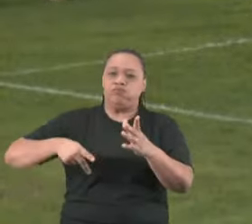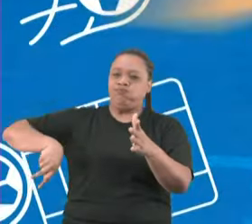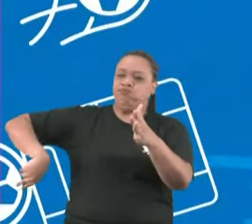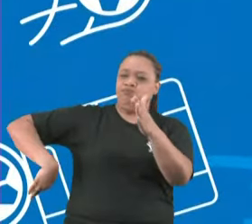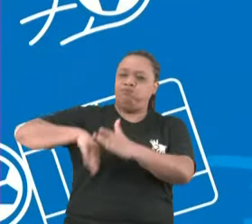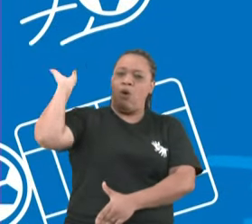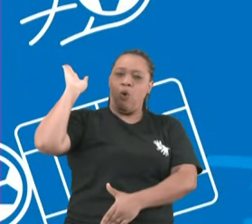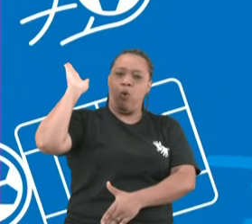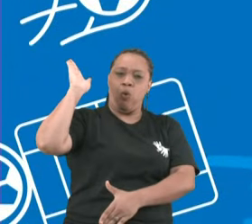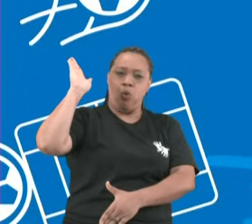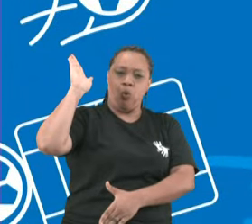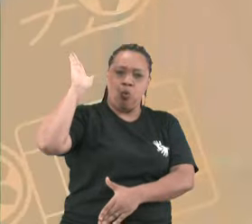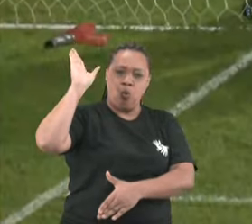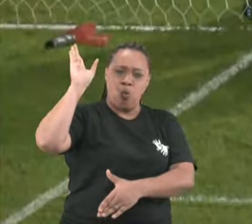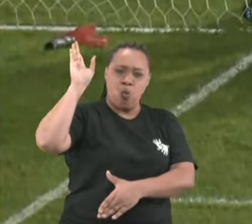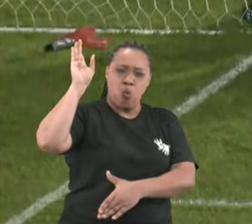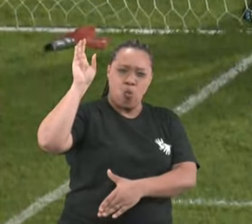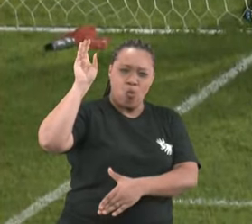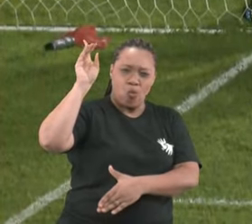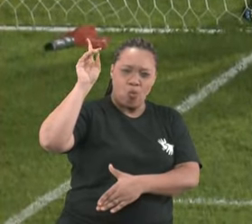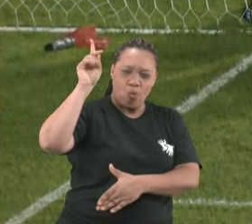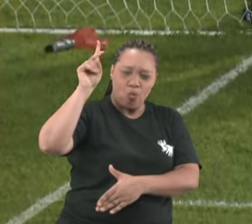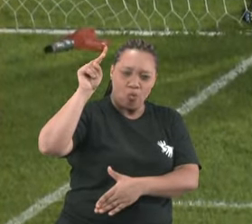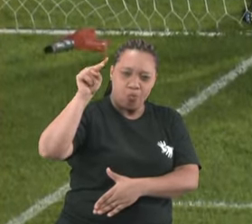Matheus levanta e diz, peraí, professor.